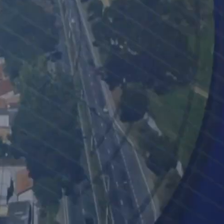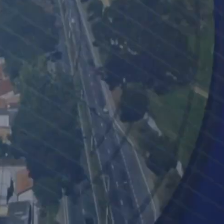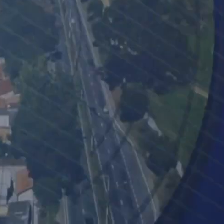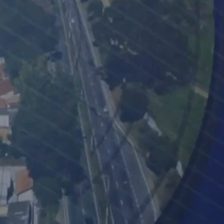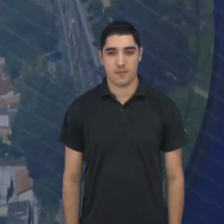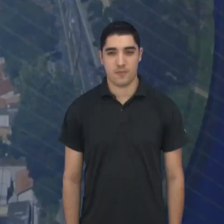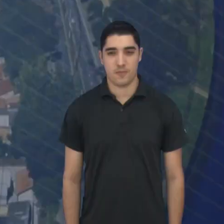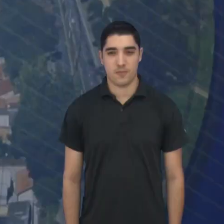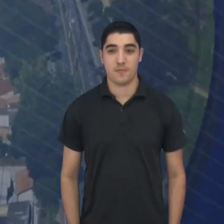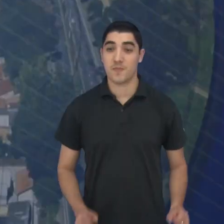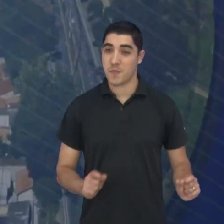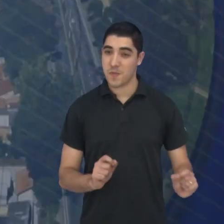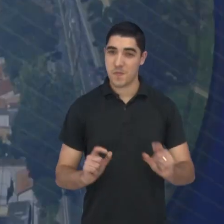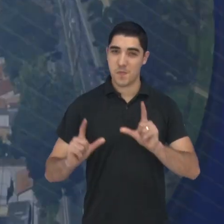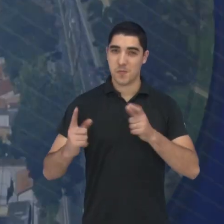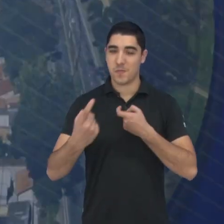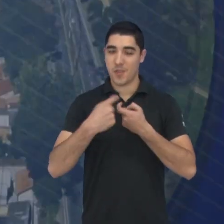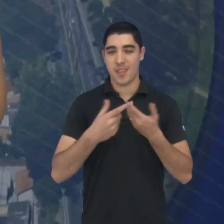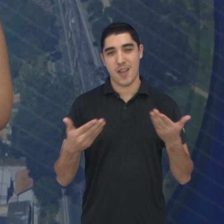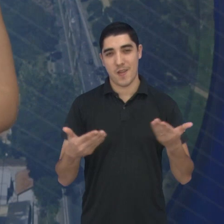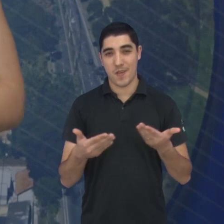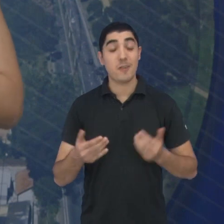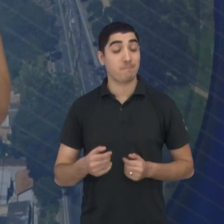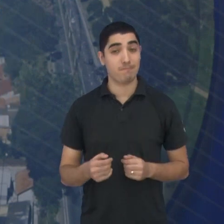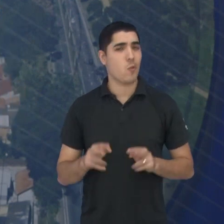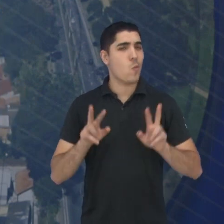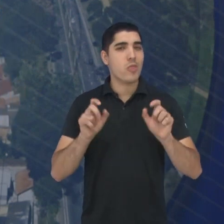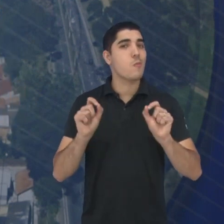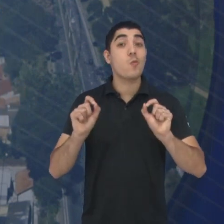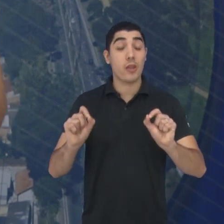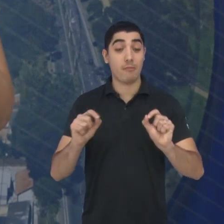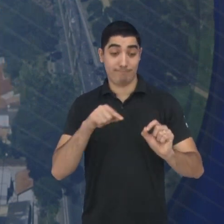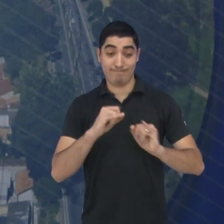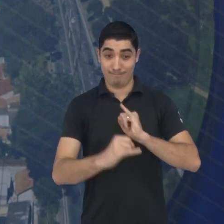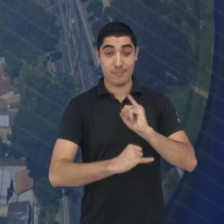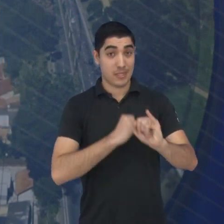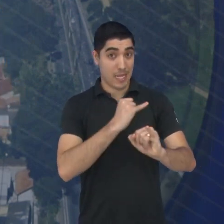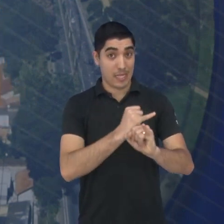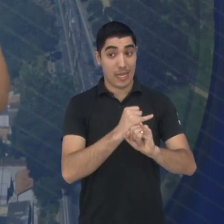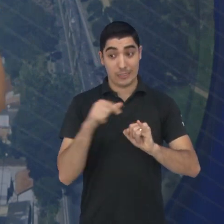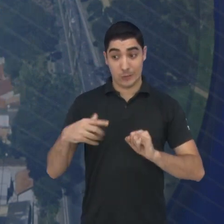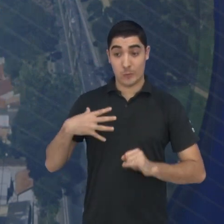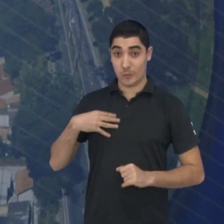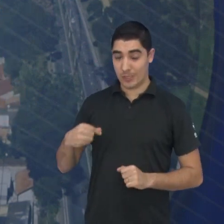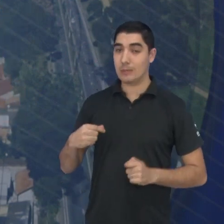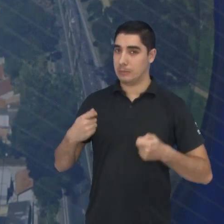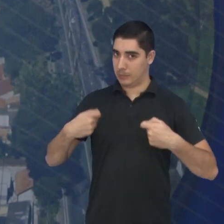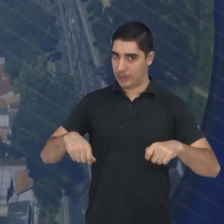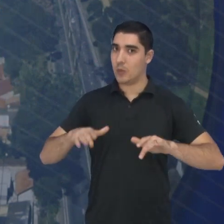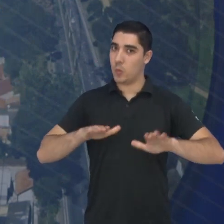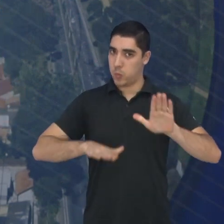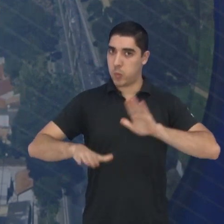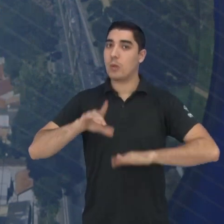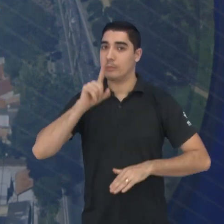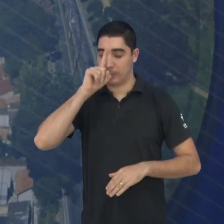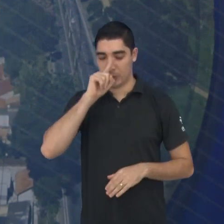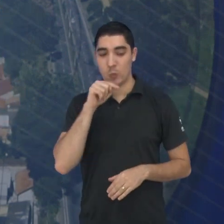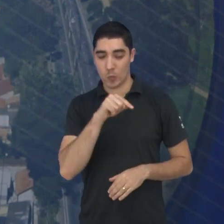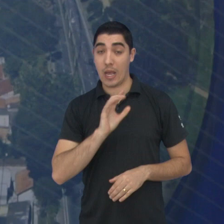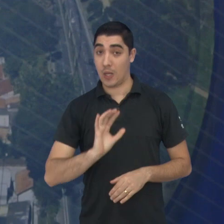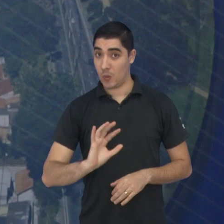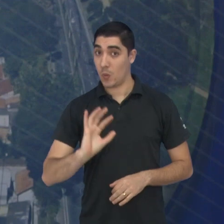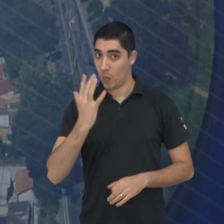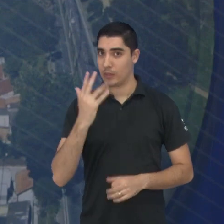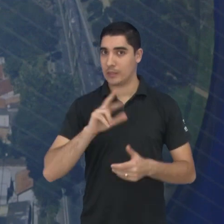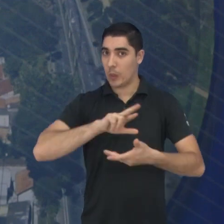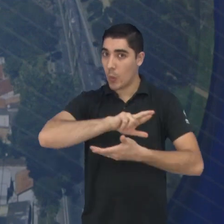Estamos de volta com Diálogos. Hoje estamos falando sobre a internet versus filhos, sobre os riscos que elas oferecem, os riscos